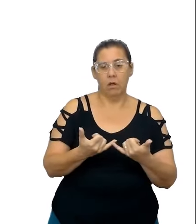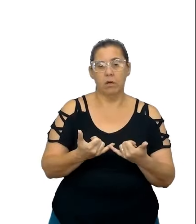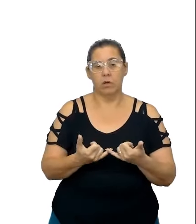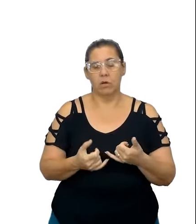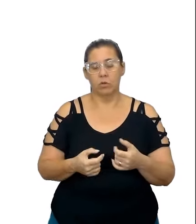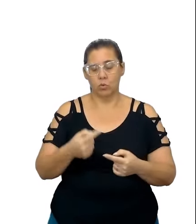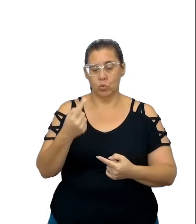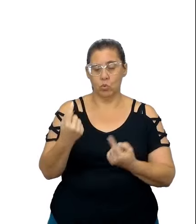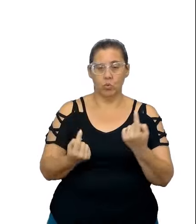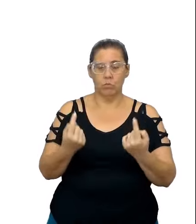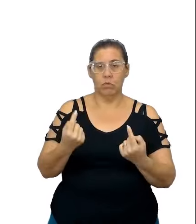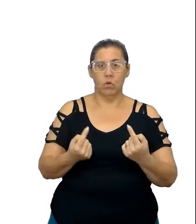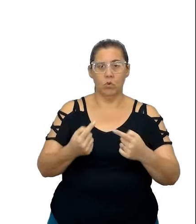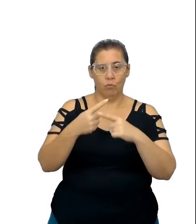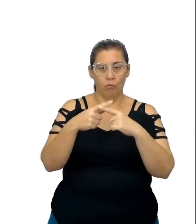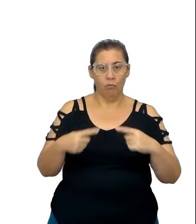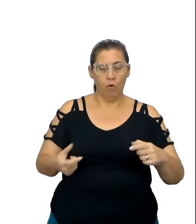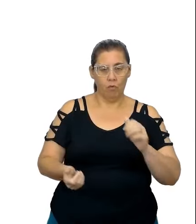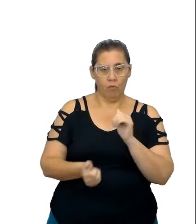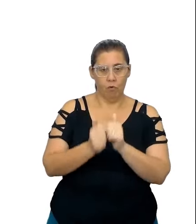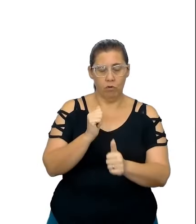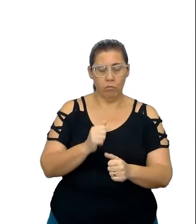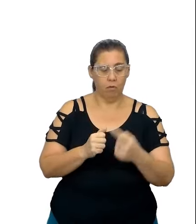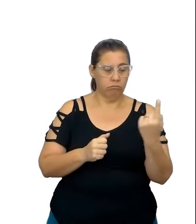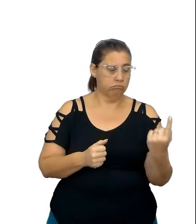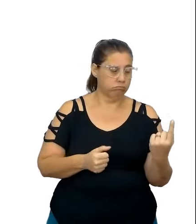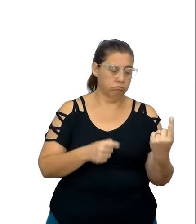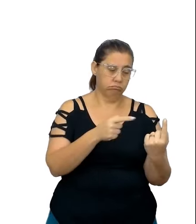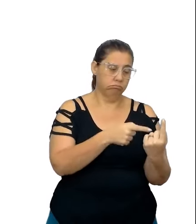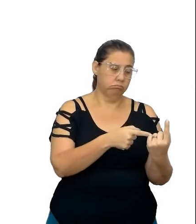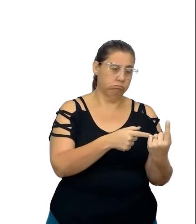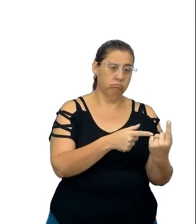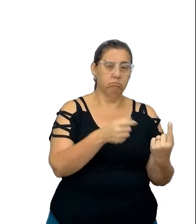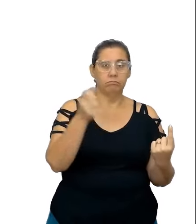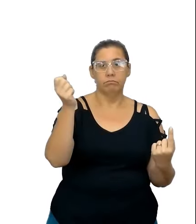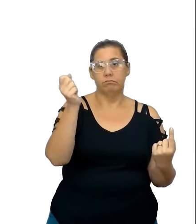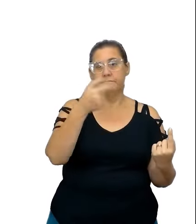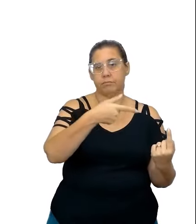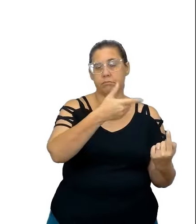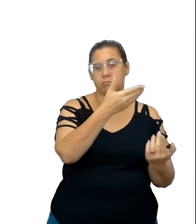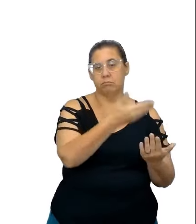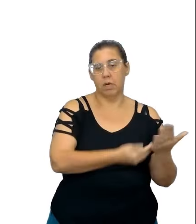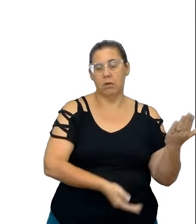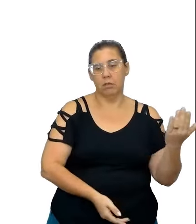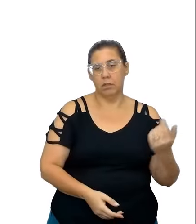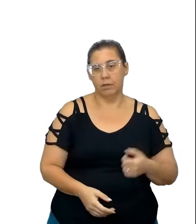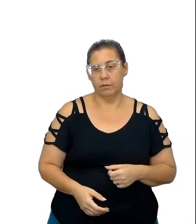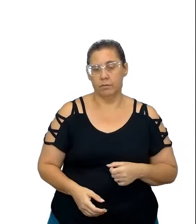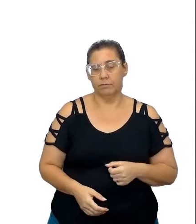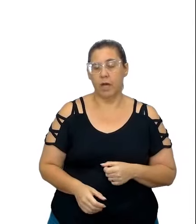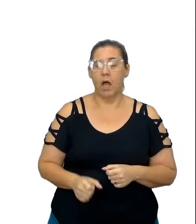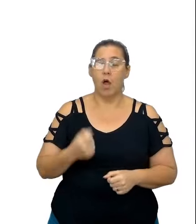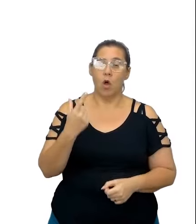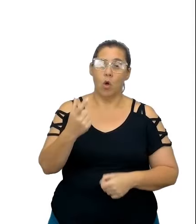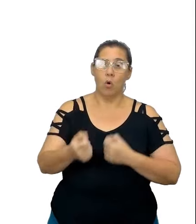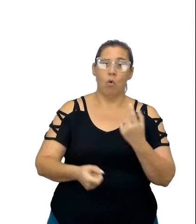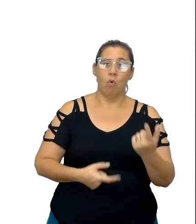do futebol. Um perdeu. Então, imediatamente após aquela derrota, alguns